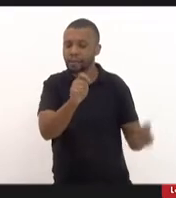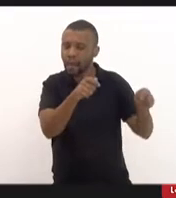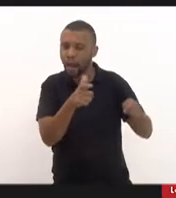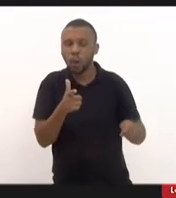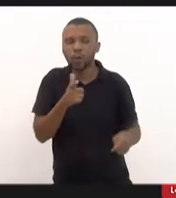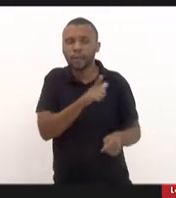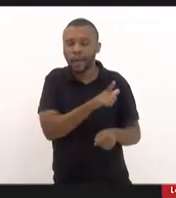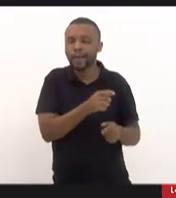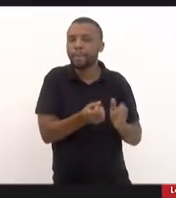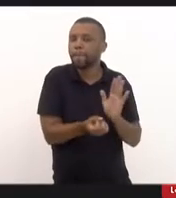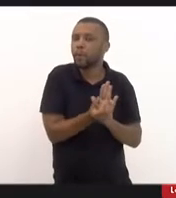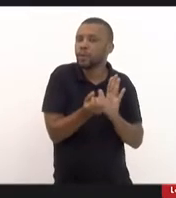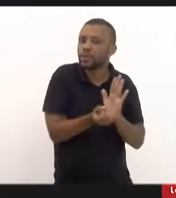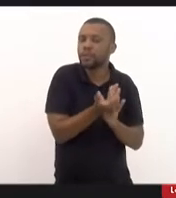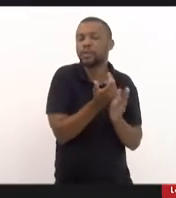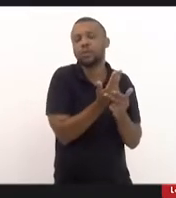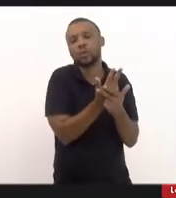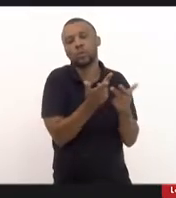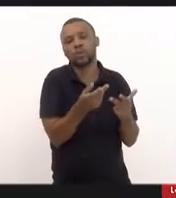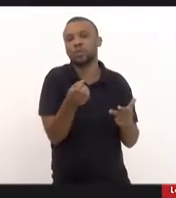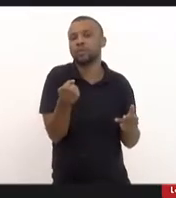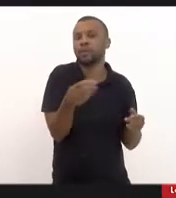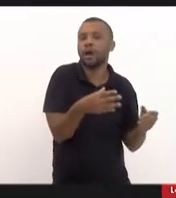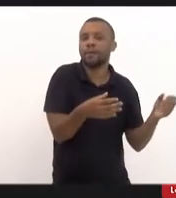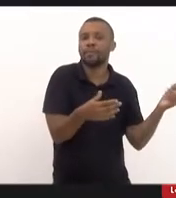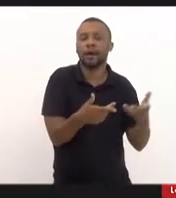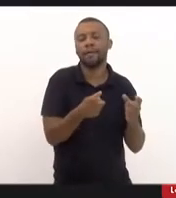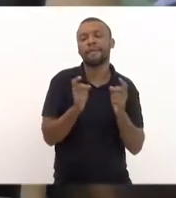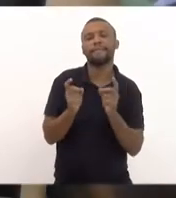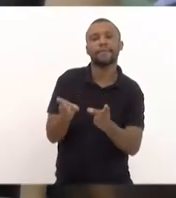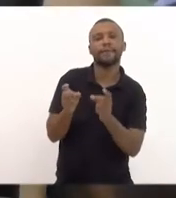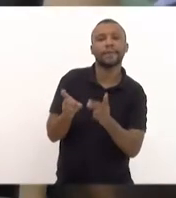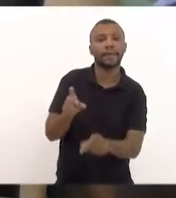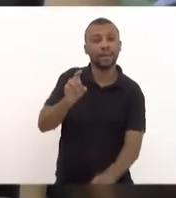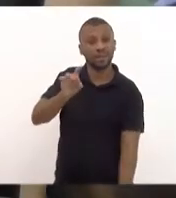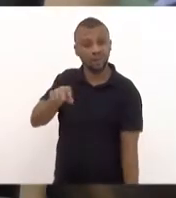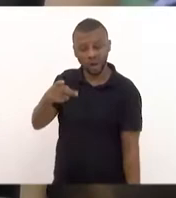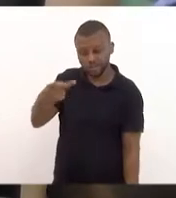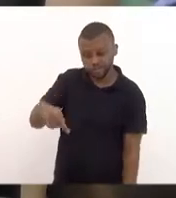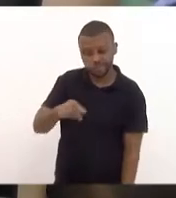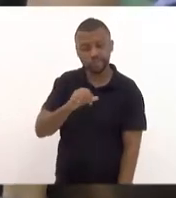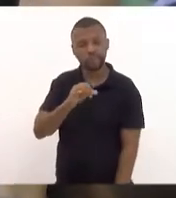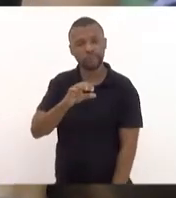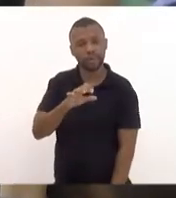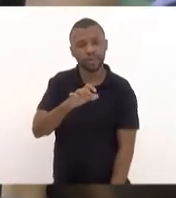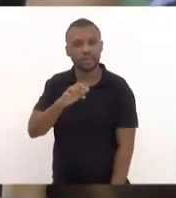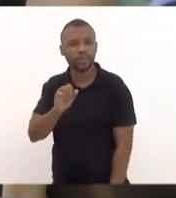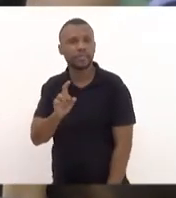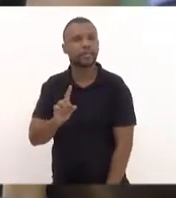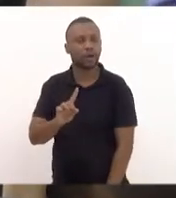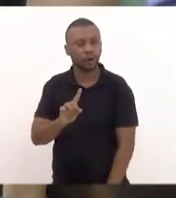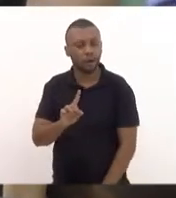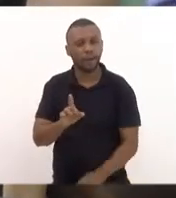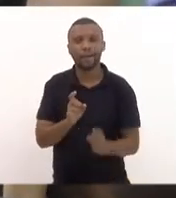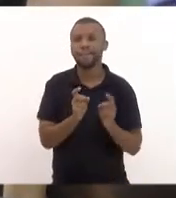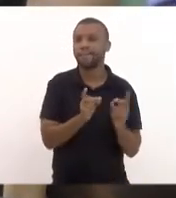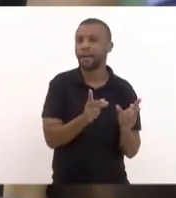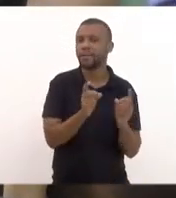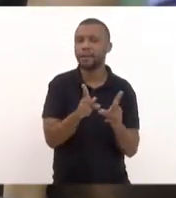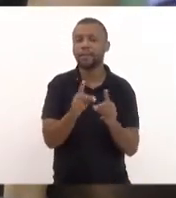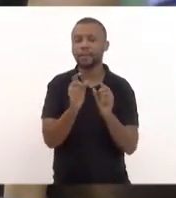só para Caxias, ela vai vender para outros municípios, para outros estados, ou até para exportar também. Então, a gente